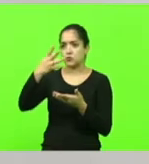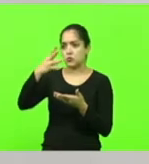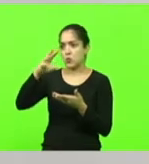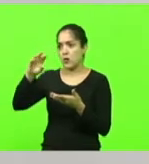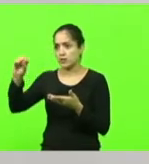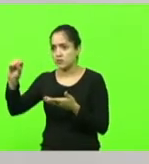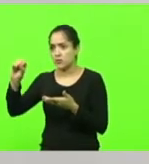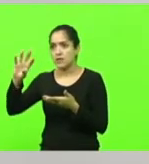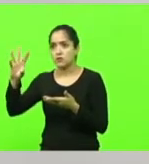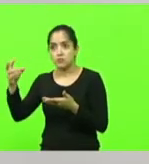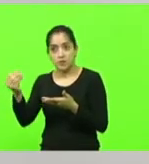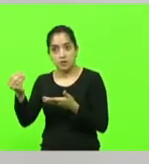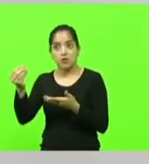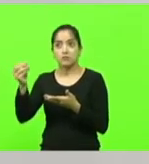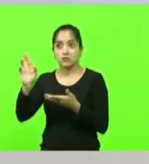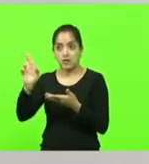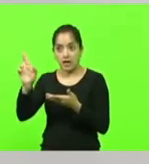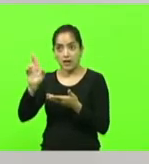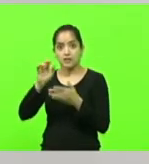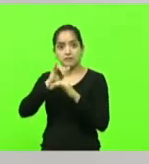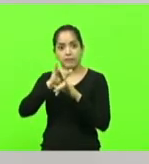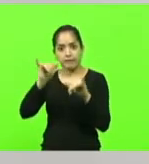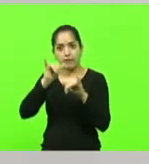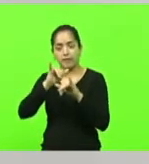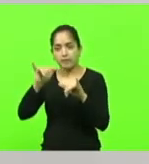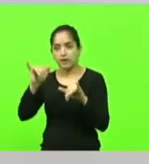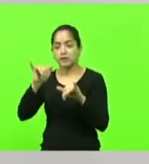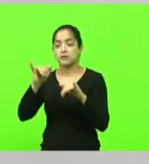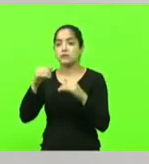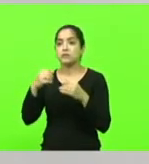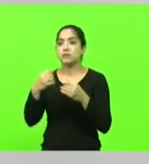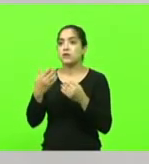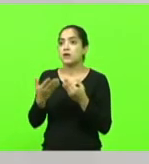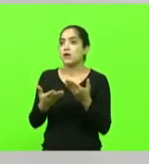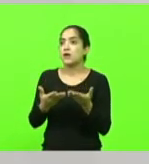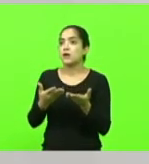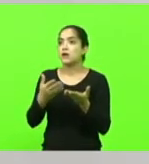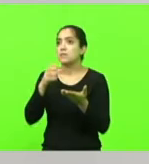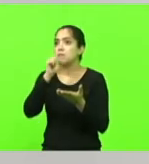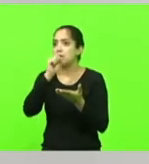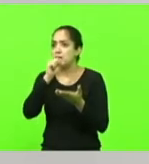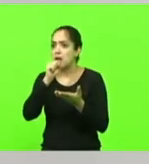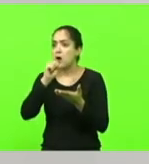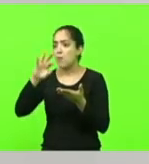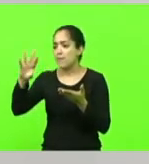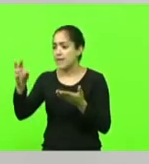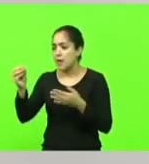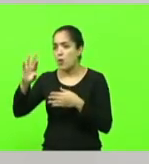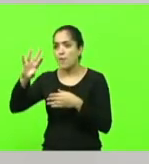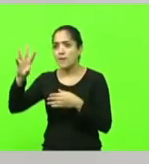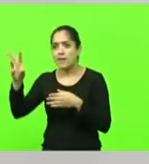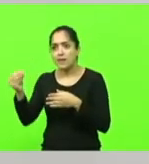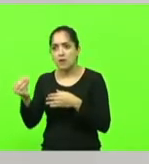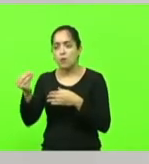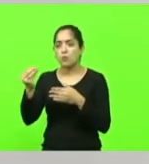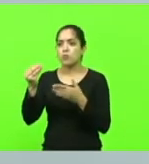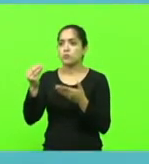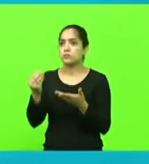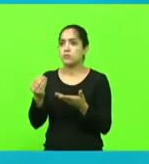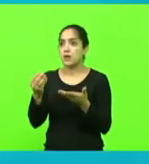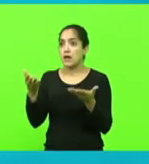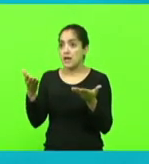aí que preparei para mostrar para vocês, todo sábado tem 1 milhão. O governador